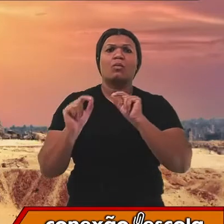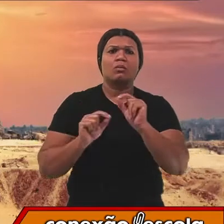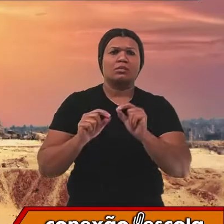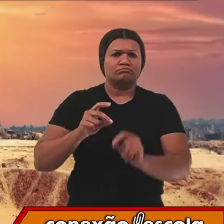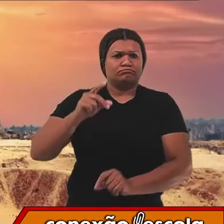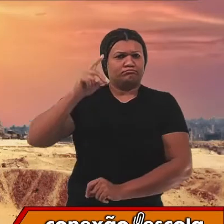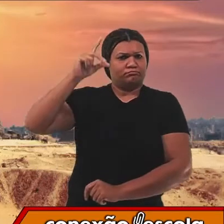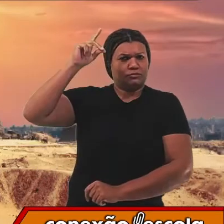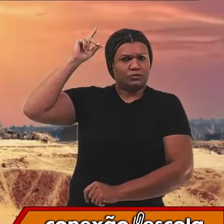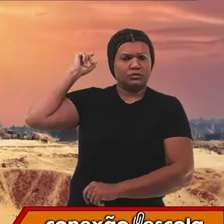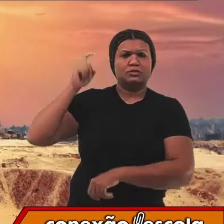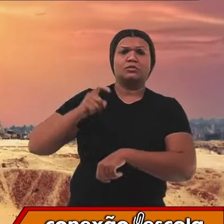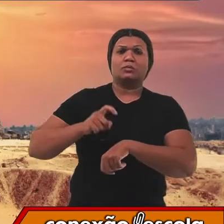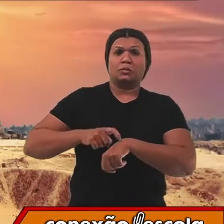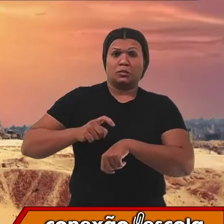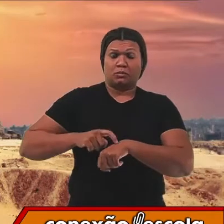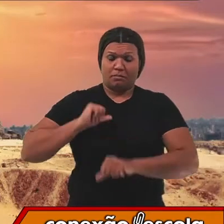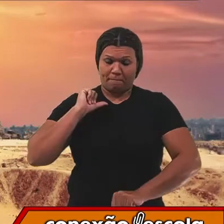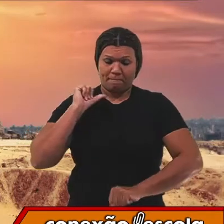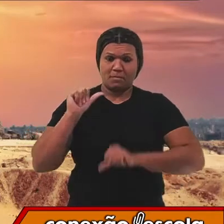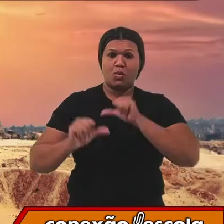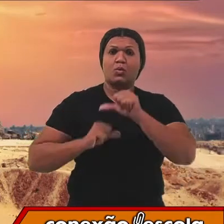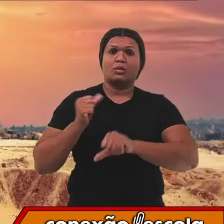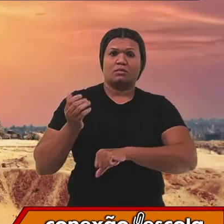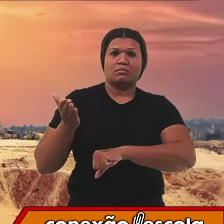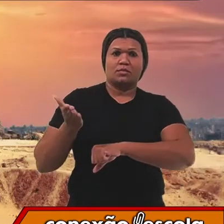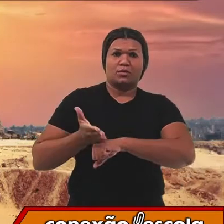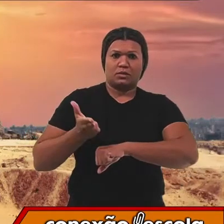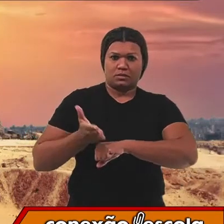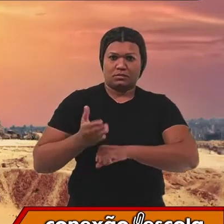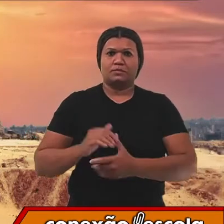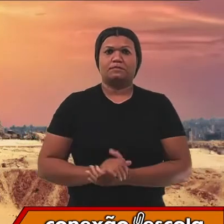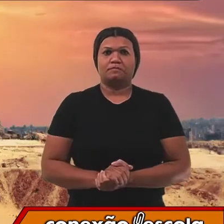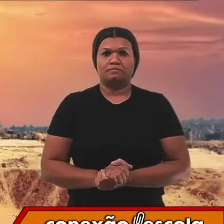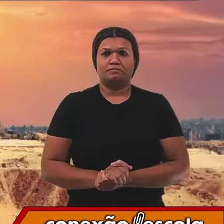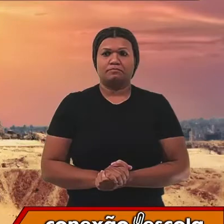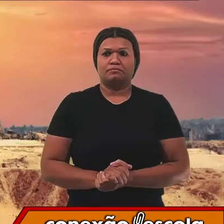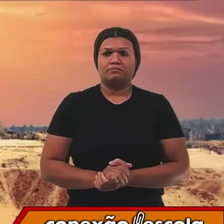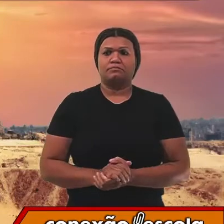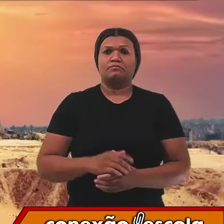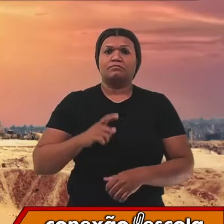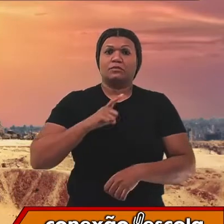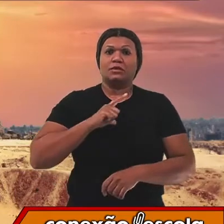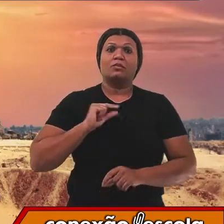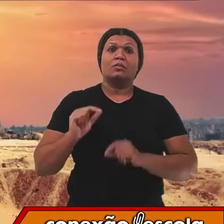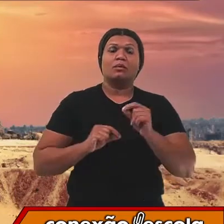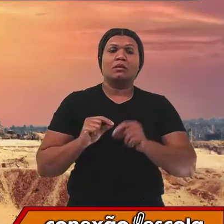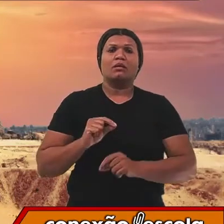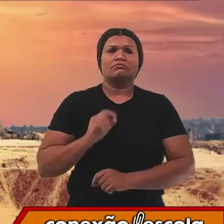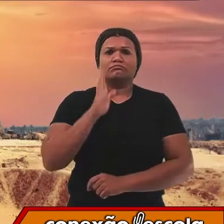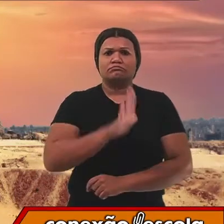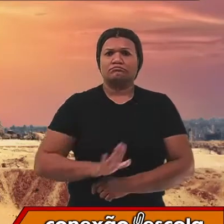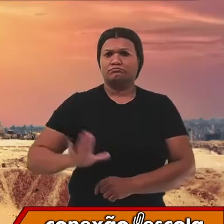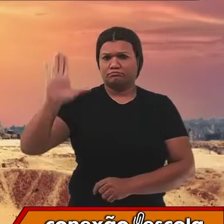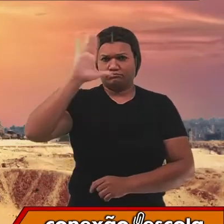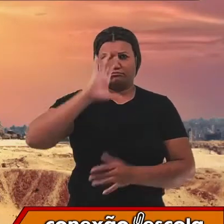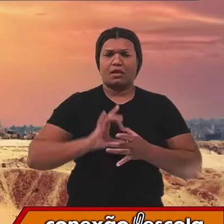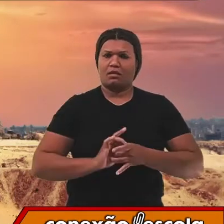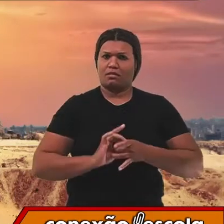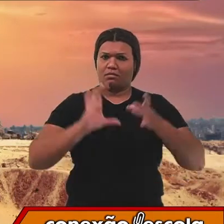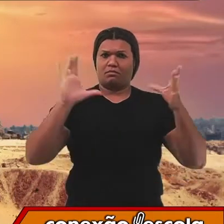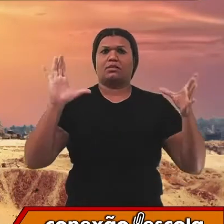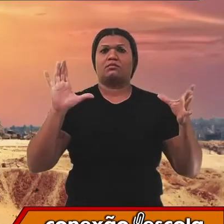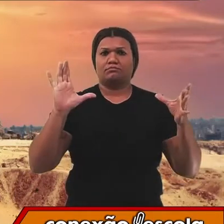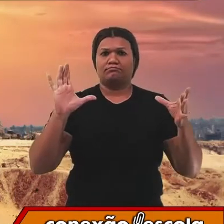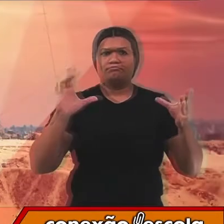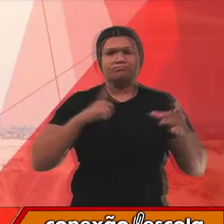regime no Estado moderno, nacional, liberal, secular e